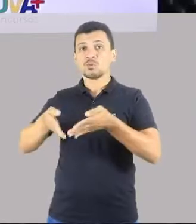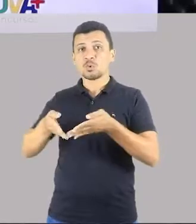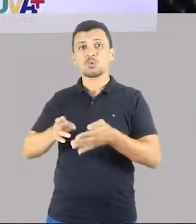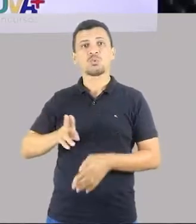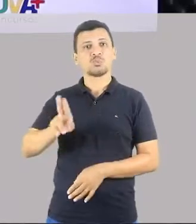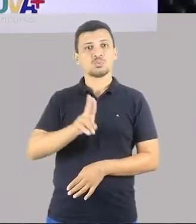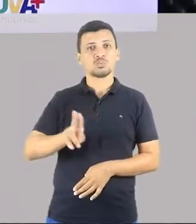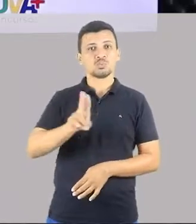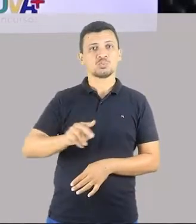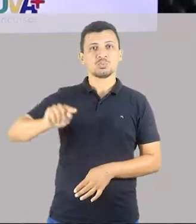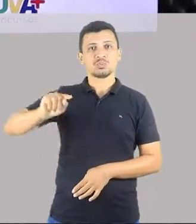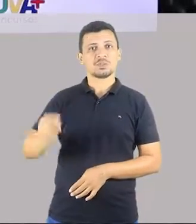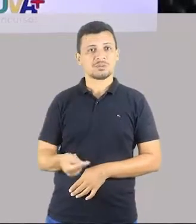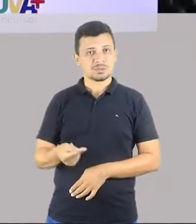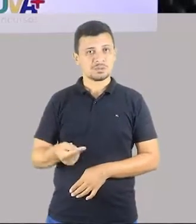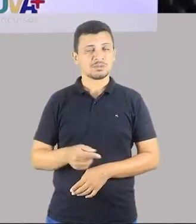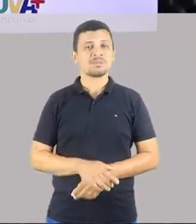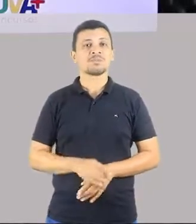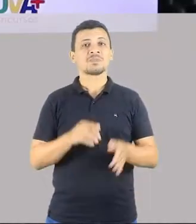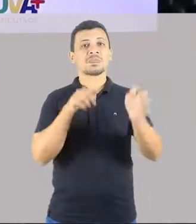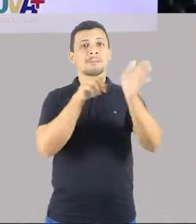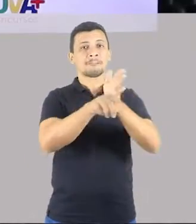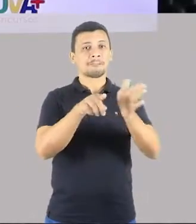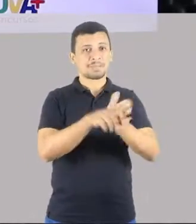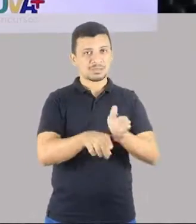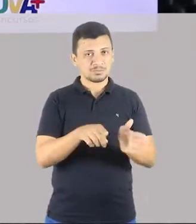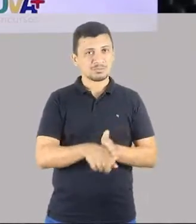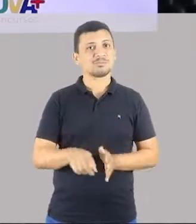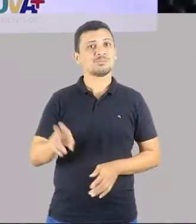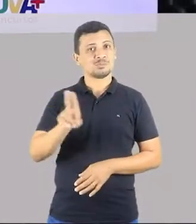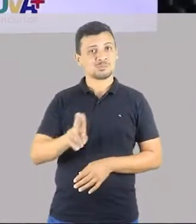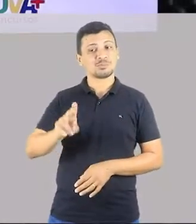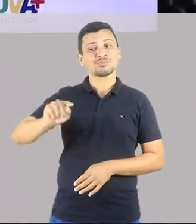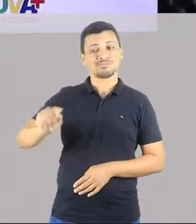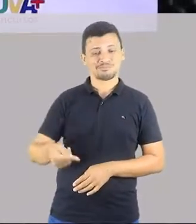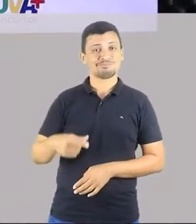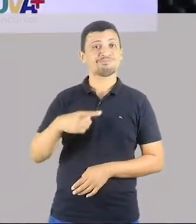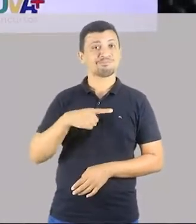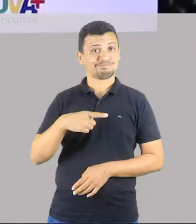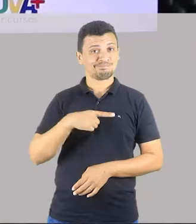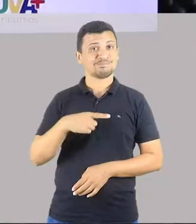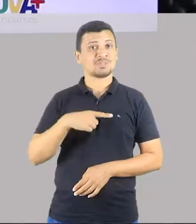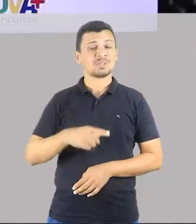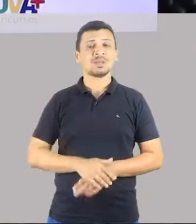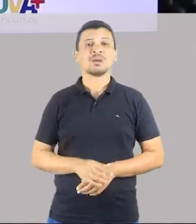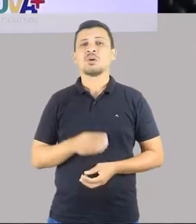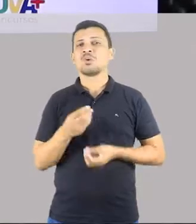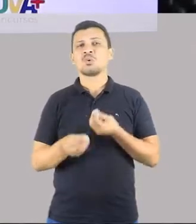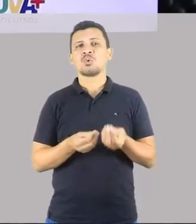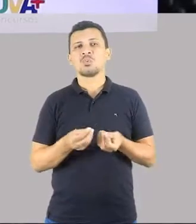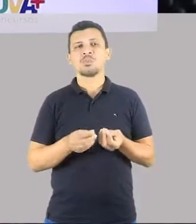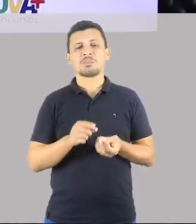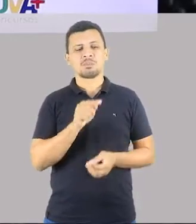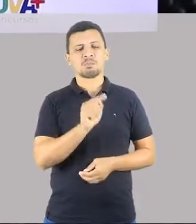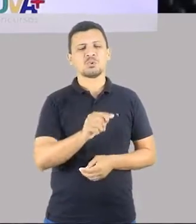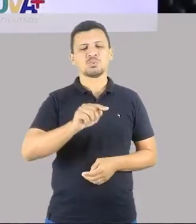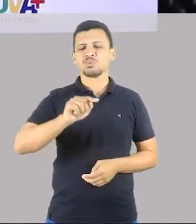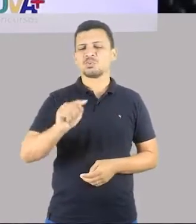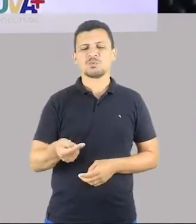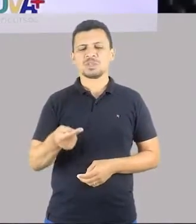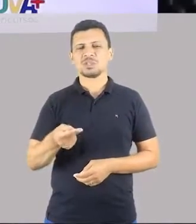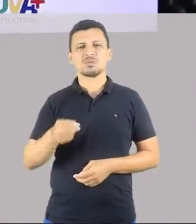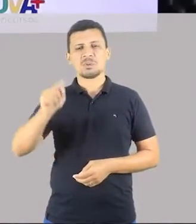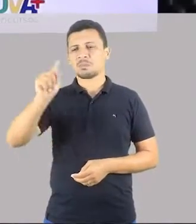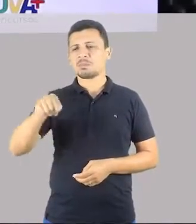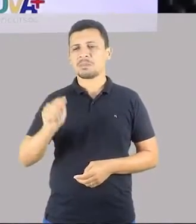porque a maior parte das questões envolvendo a pontuação da vírgula, lembrando vocês que a pontuação é uma forma de organização do